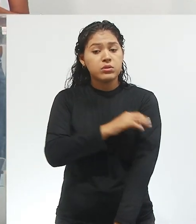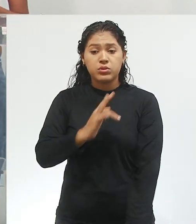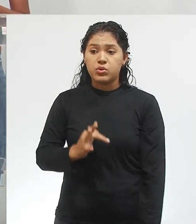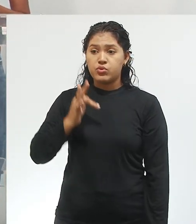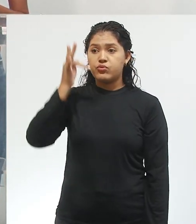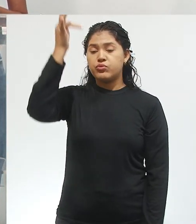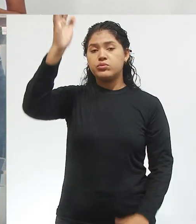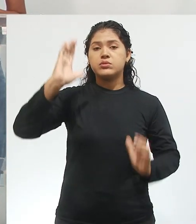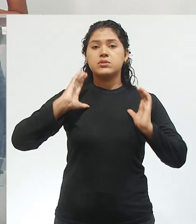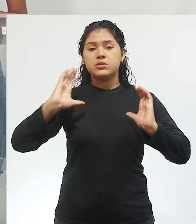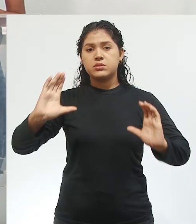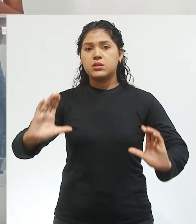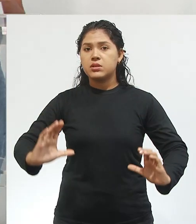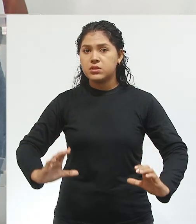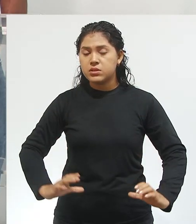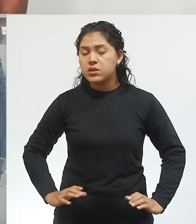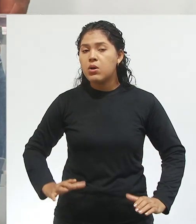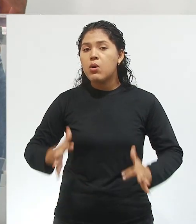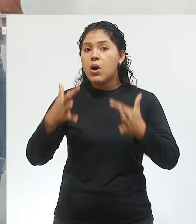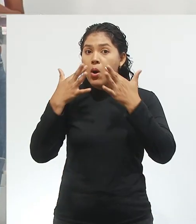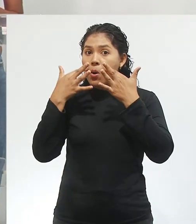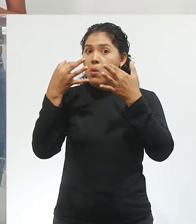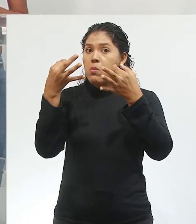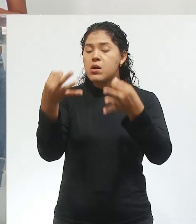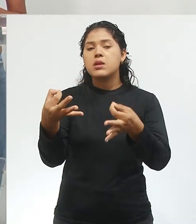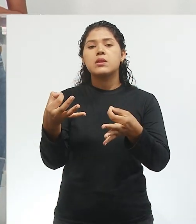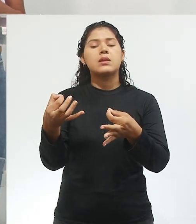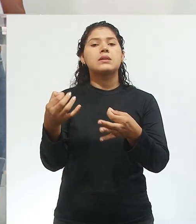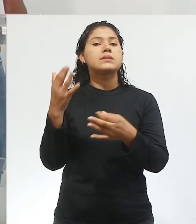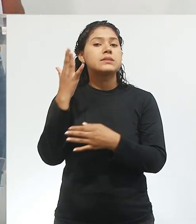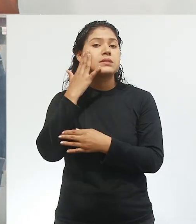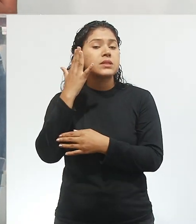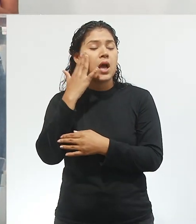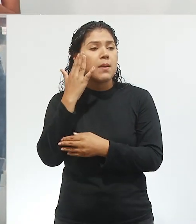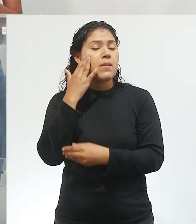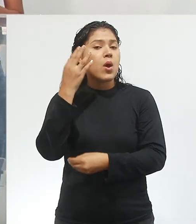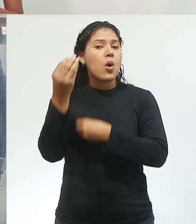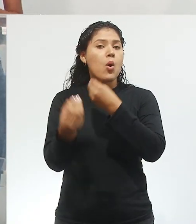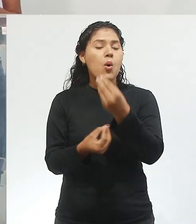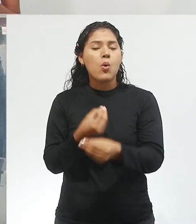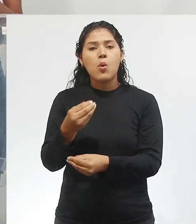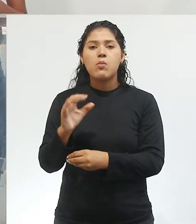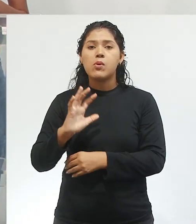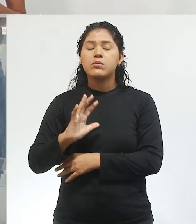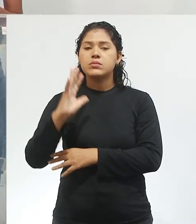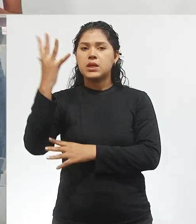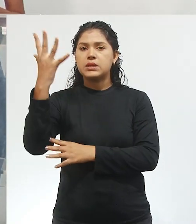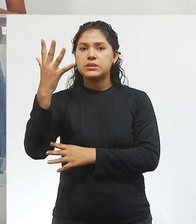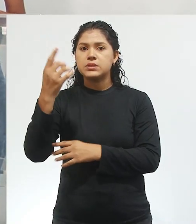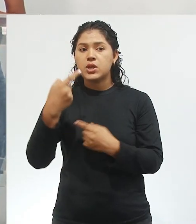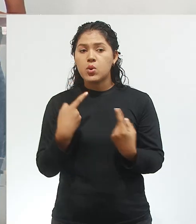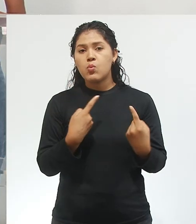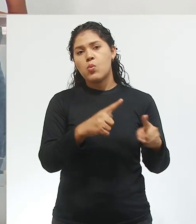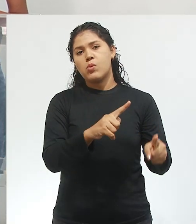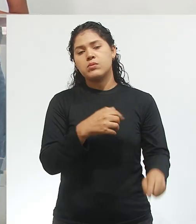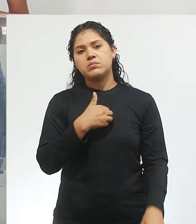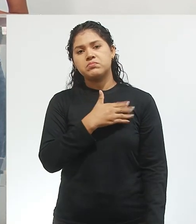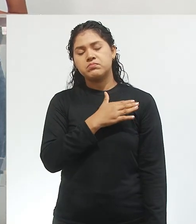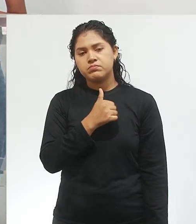né, a atuarem combatendo essas discriminações, né, esses